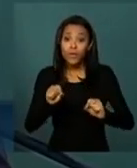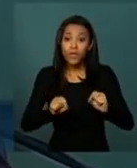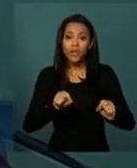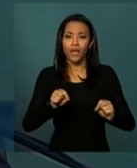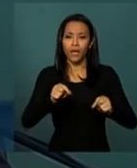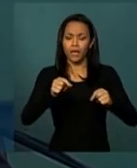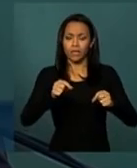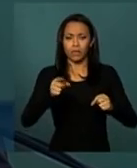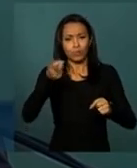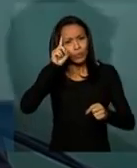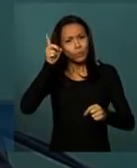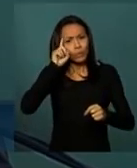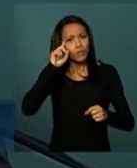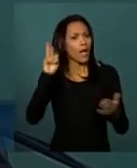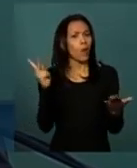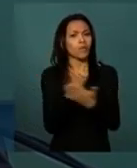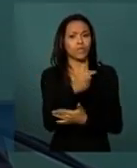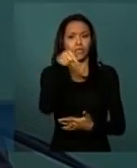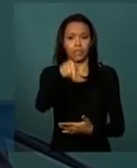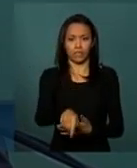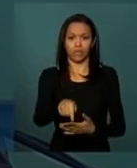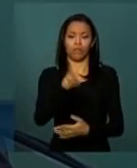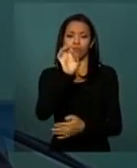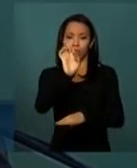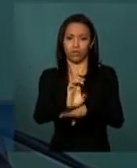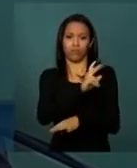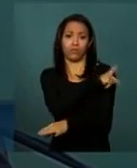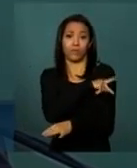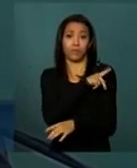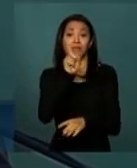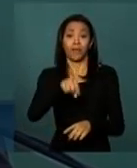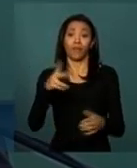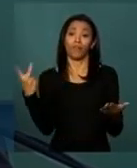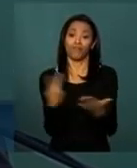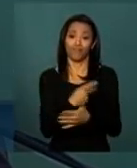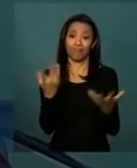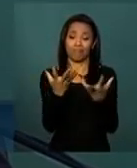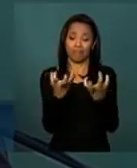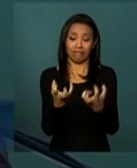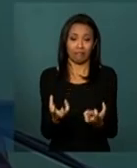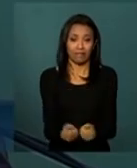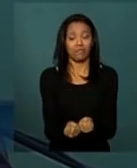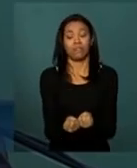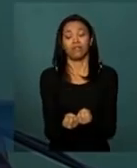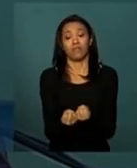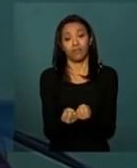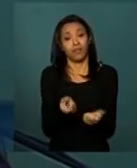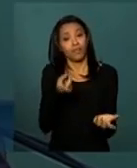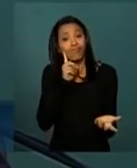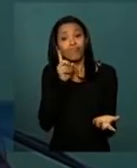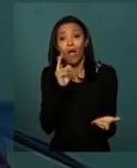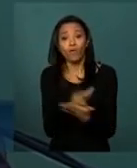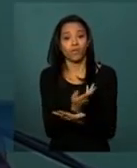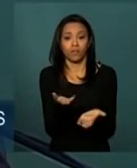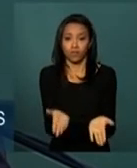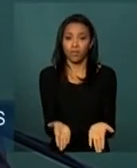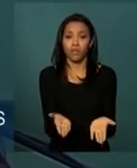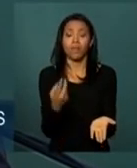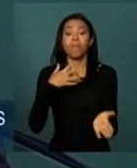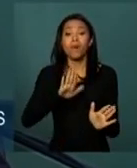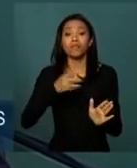nosso semiárido aqui piauiense, que é a estiagem. Então, como a estiagem é uma rotina, nós precisamos de umas